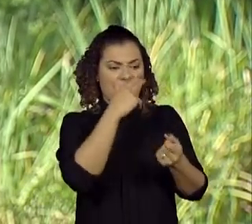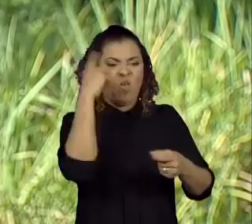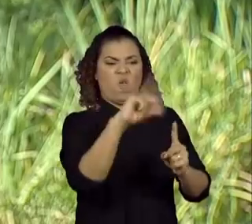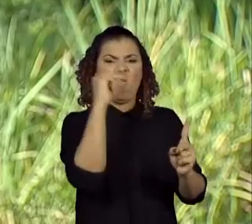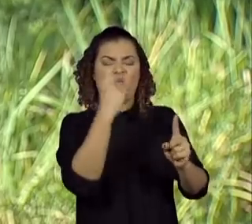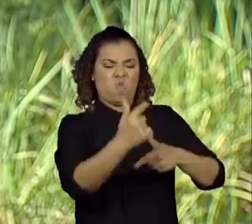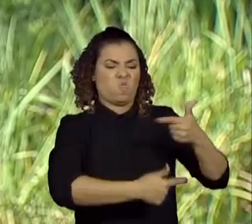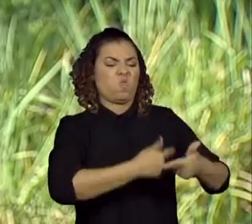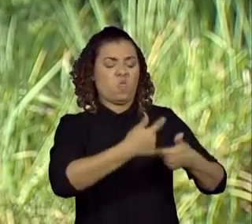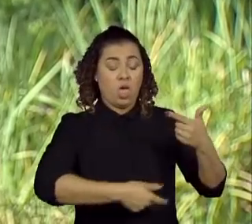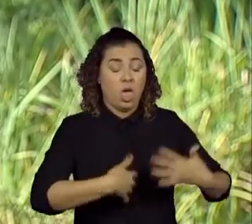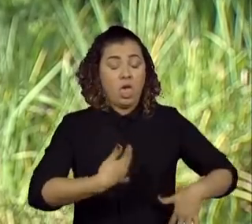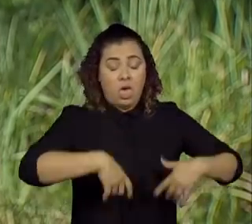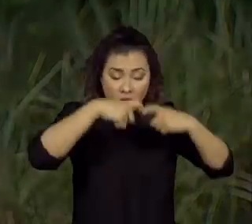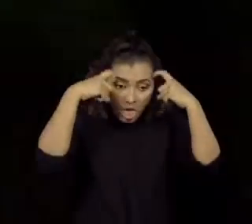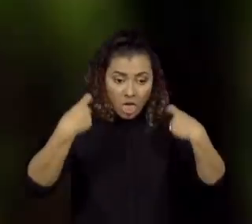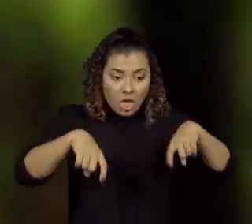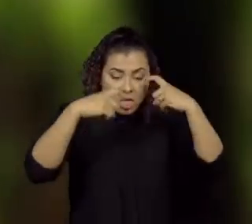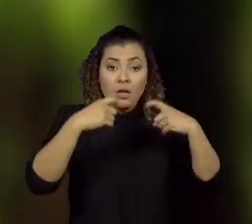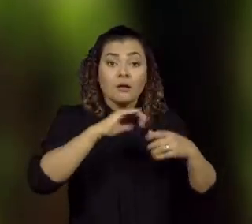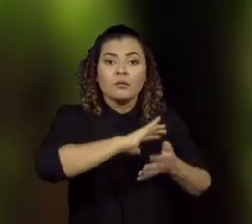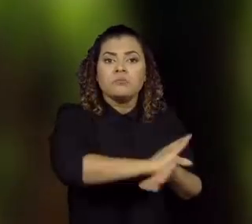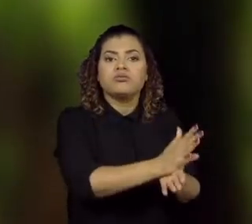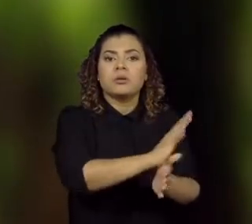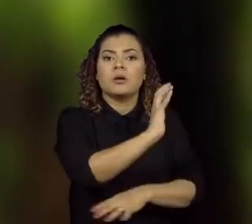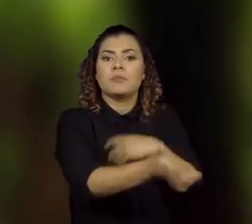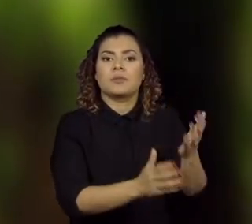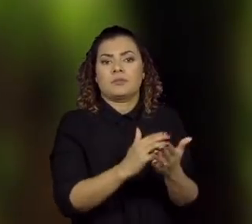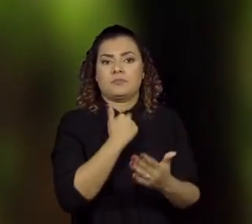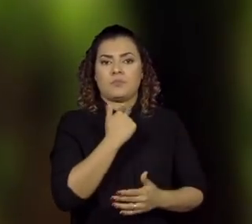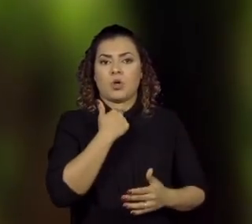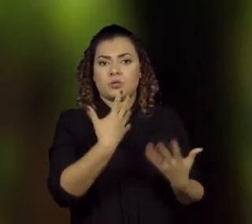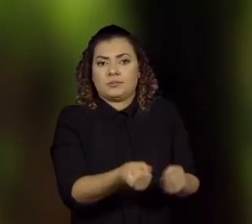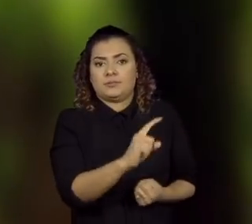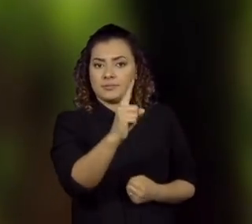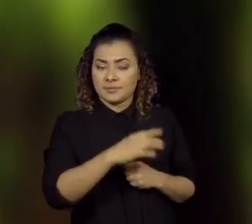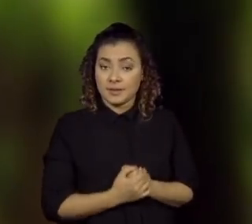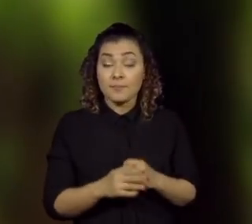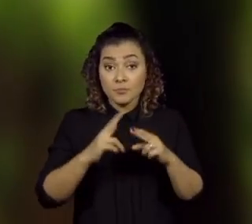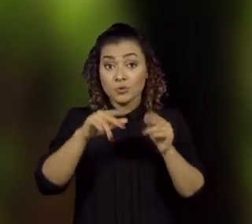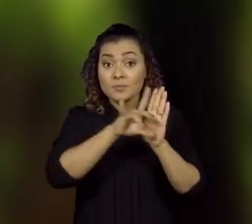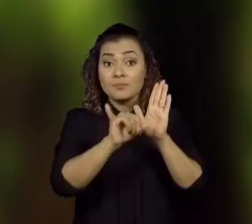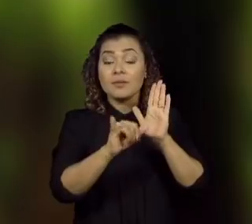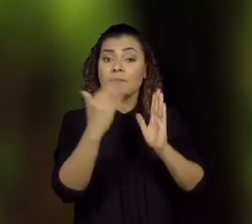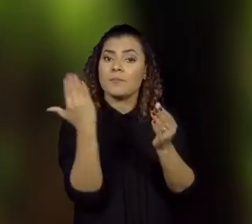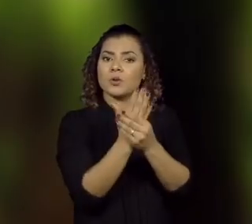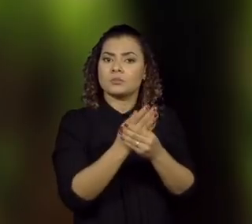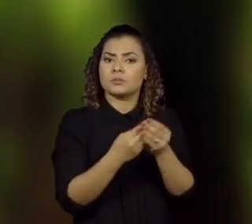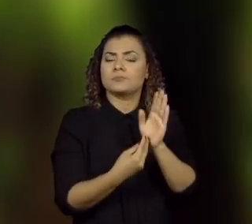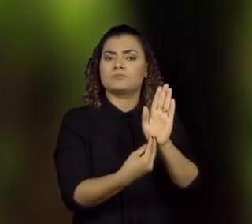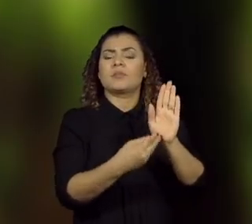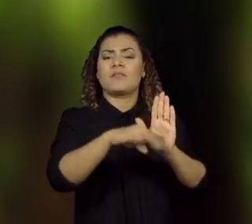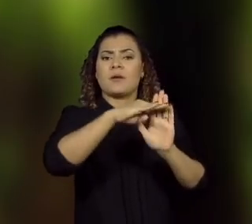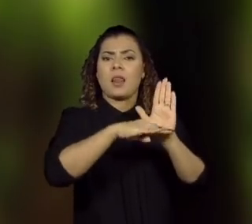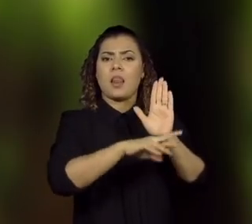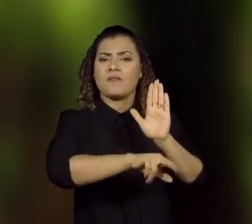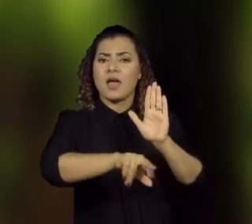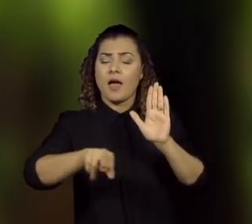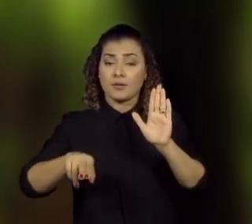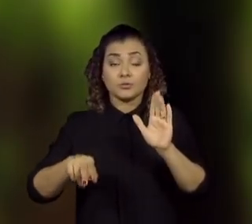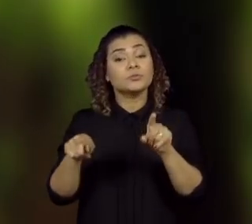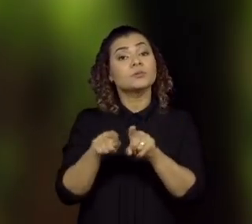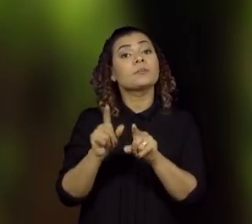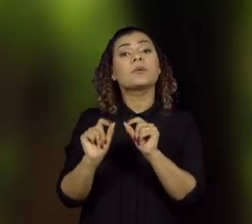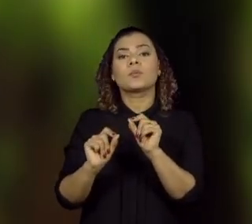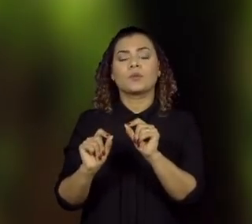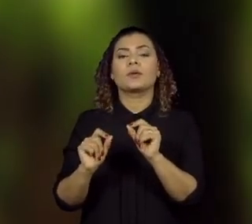nem degradação ambiental. Os dados que embasam a ação vieram de várias fontes, entre